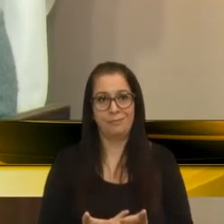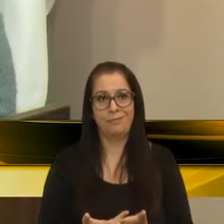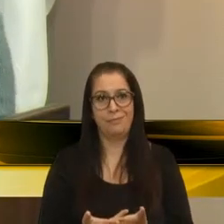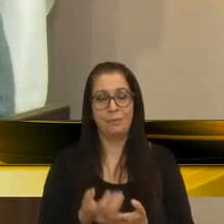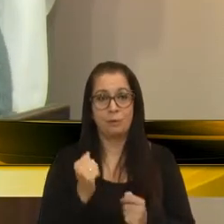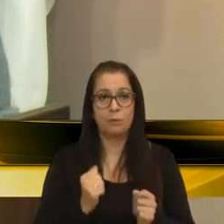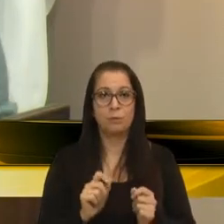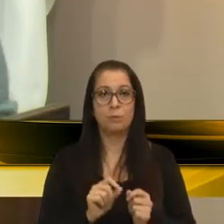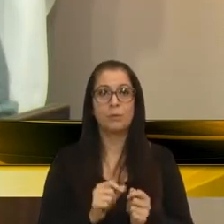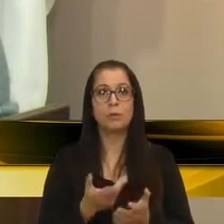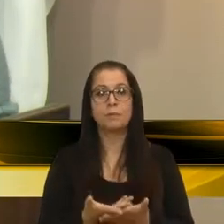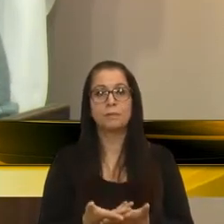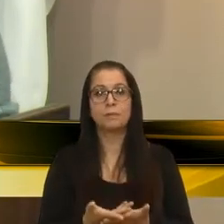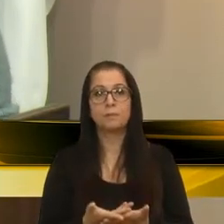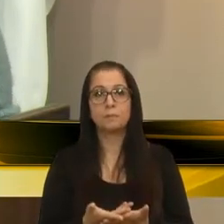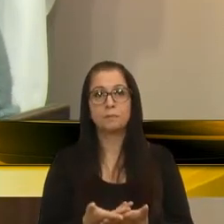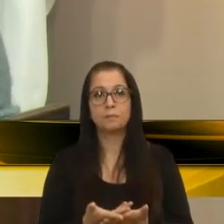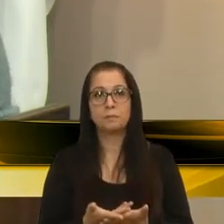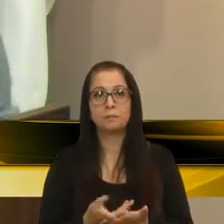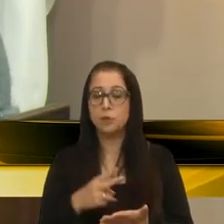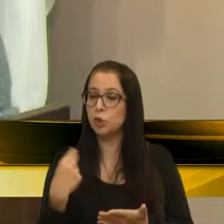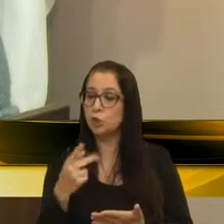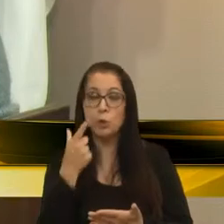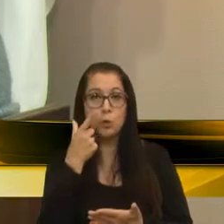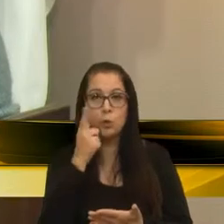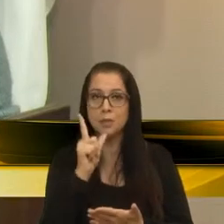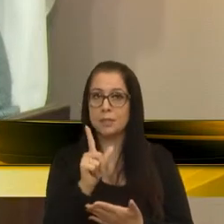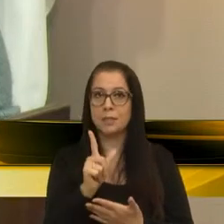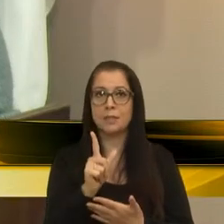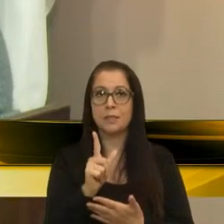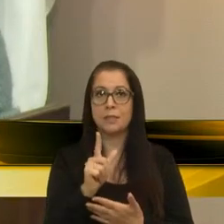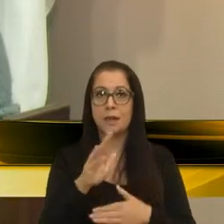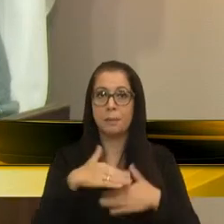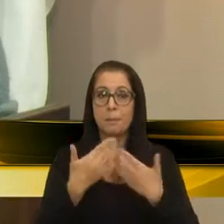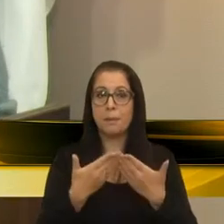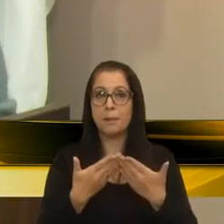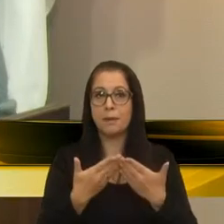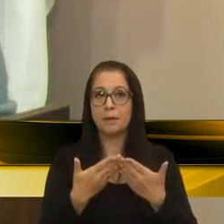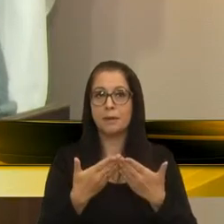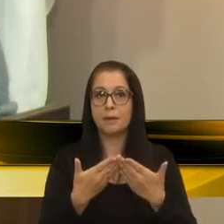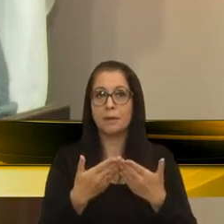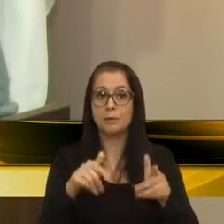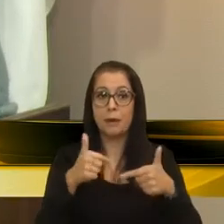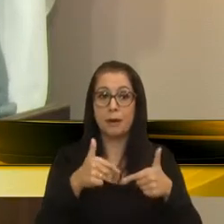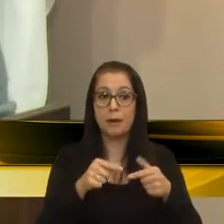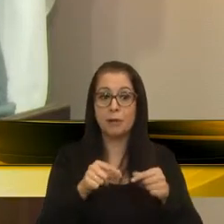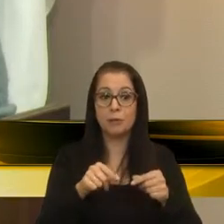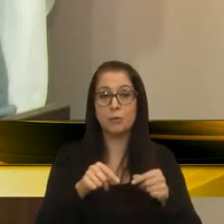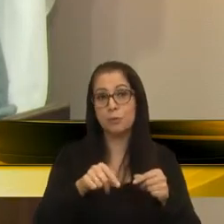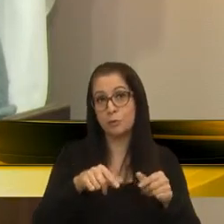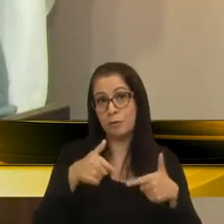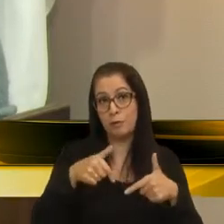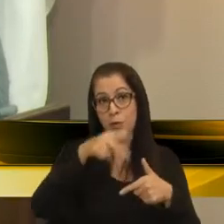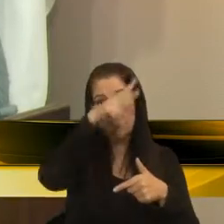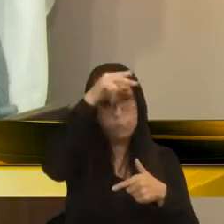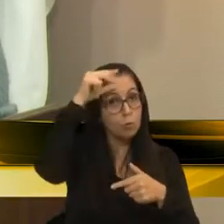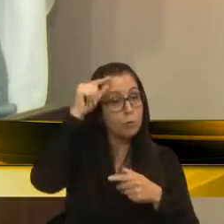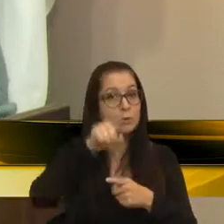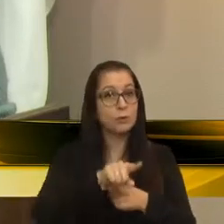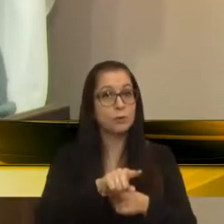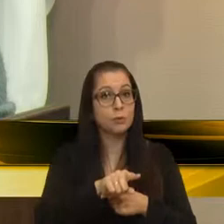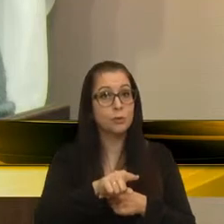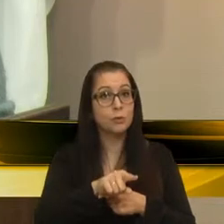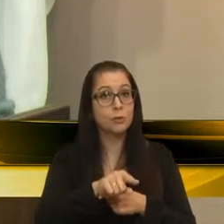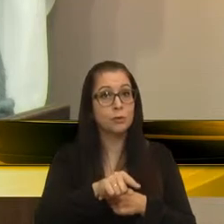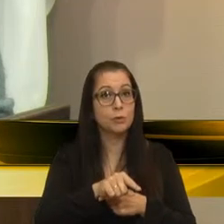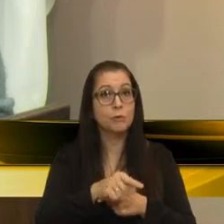pode, se nós não podemos mais dar conta dos serviços públicos, o efeito é